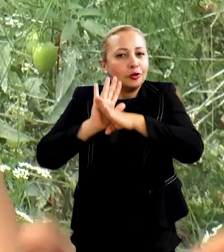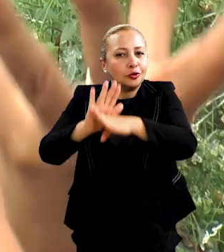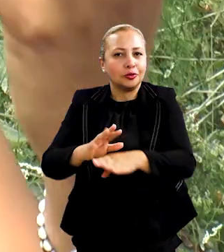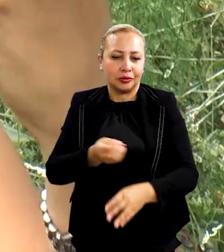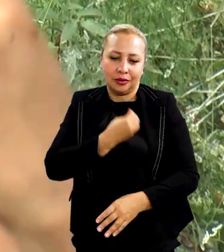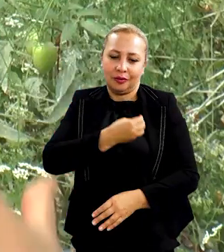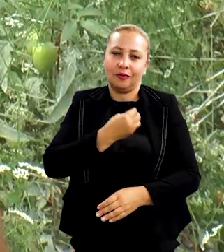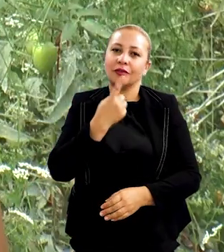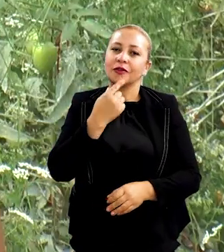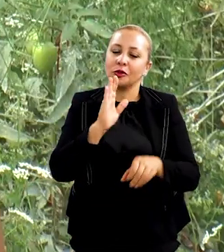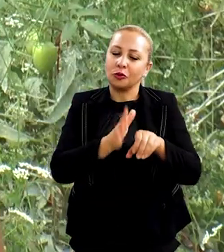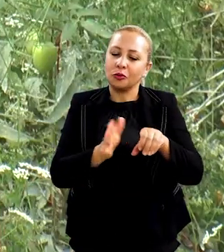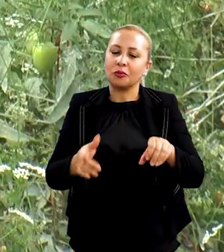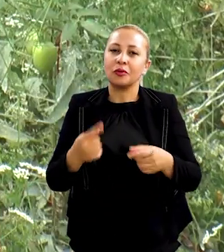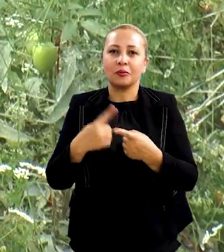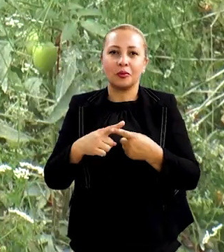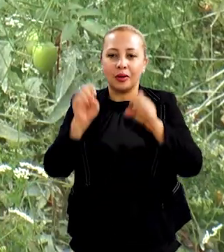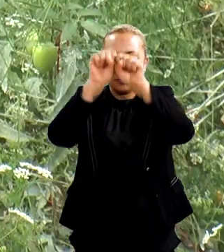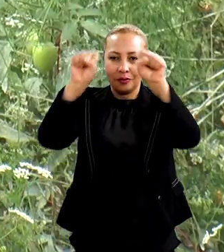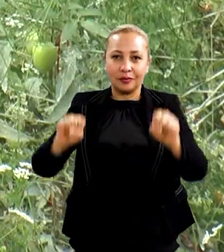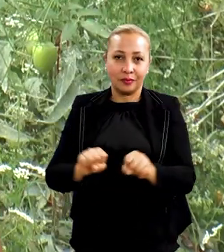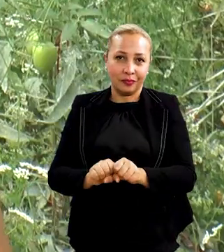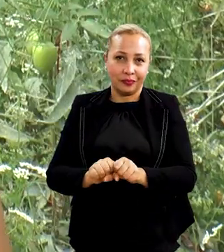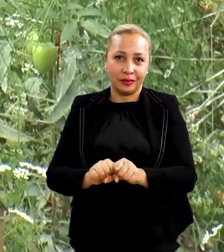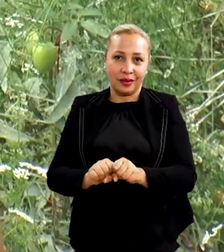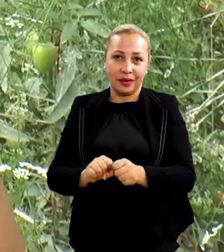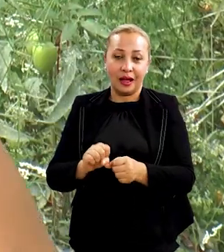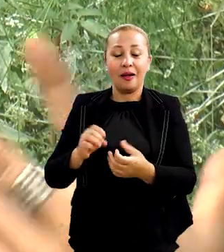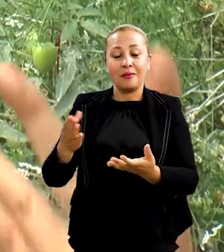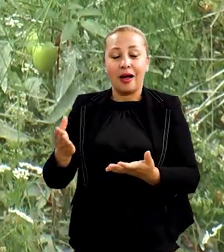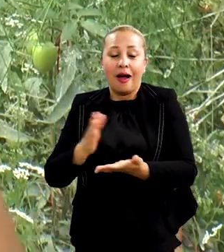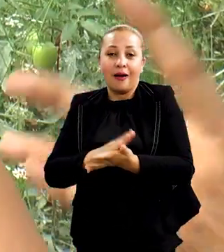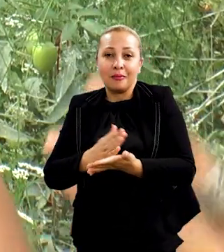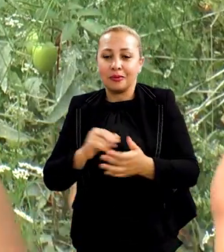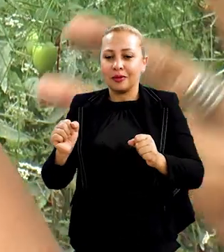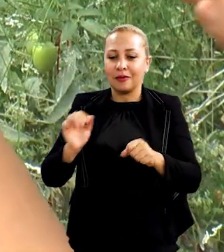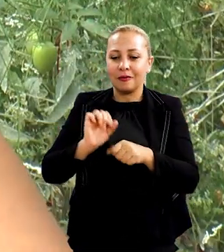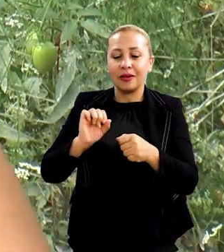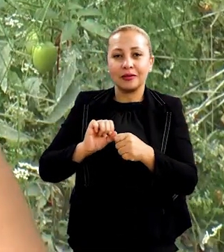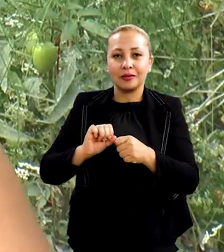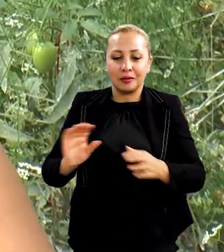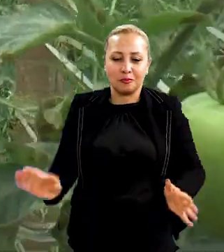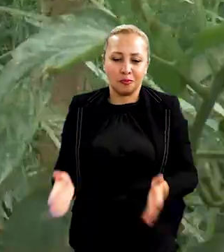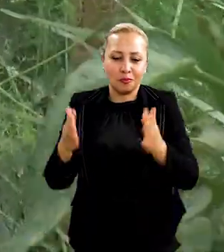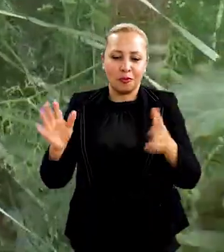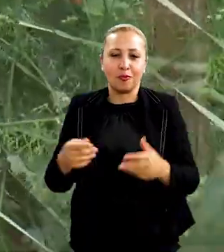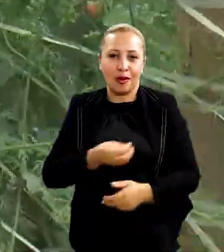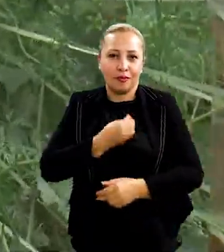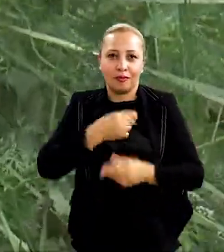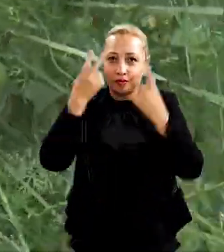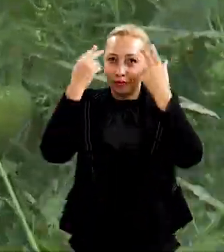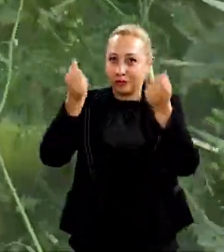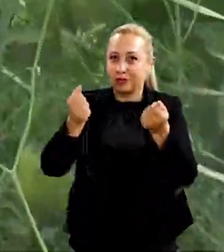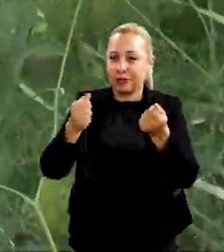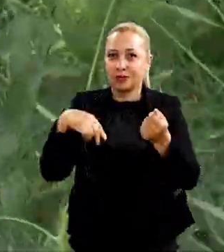tomate, porque no sistema orgânico, o que a gente faz aqui também é promover a resistência natural da planta. Aqui a gente está num ambiente altamente